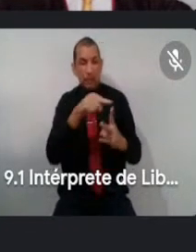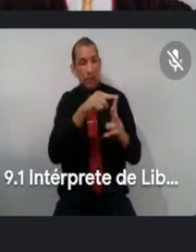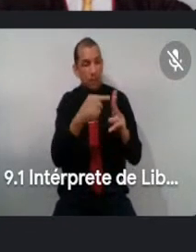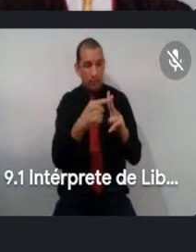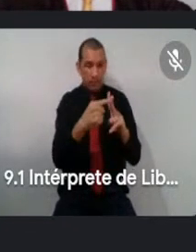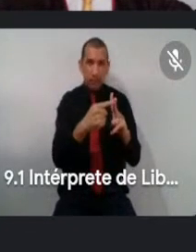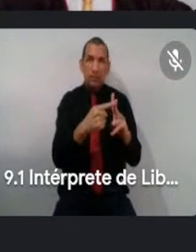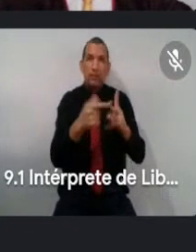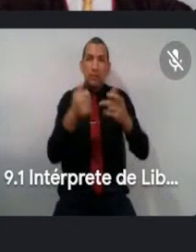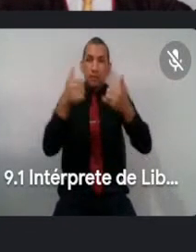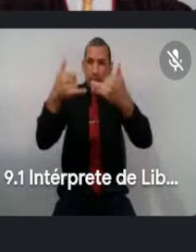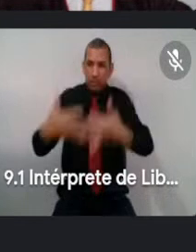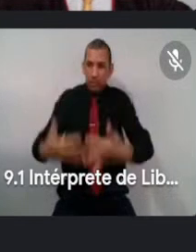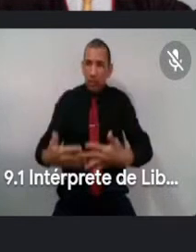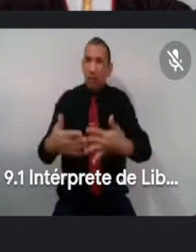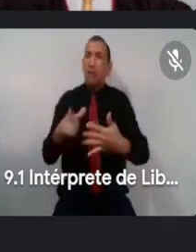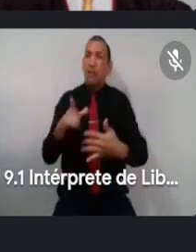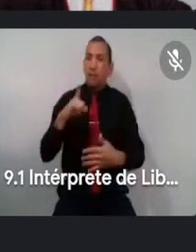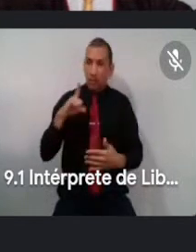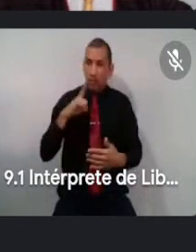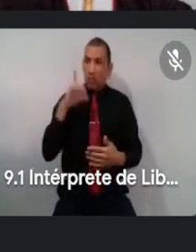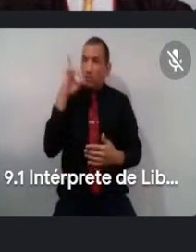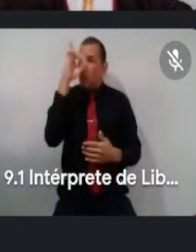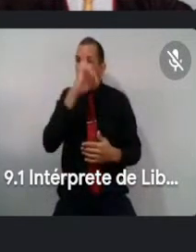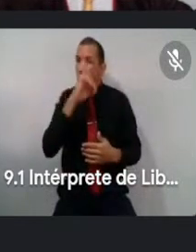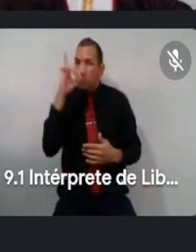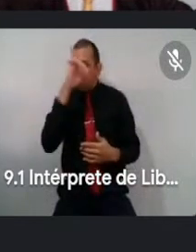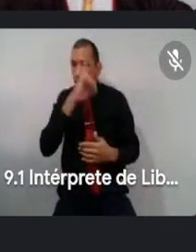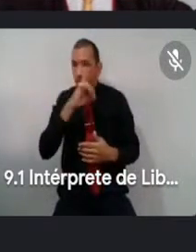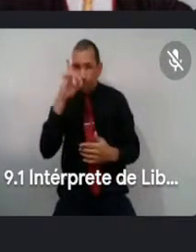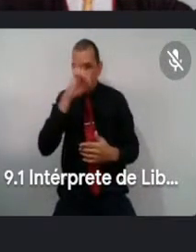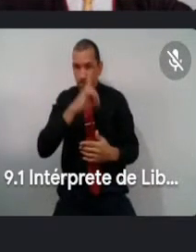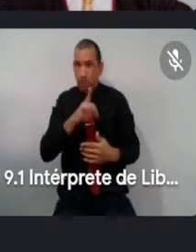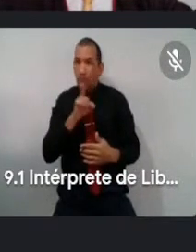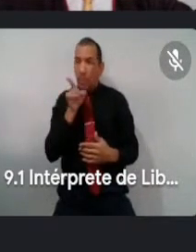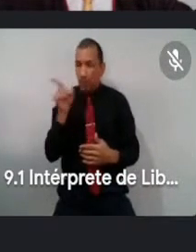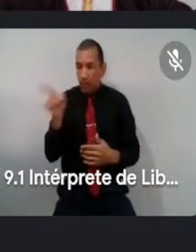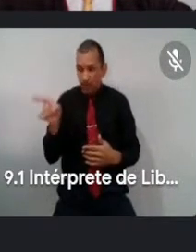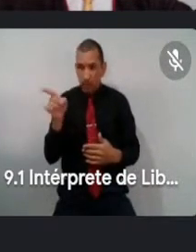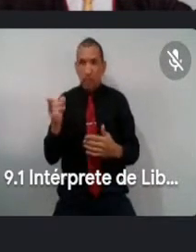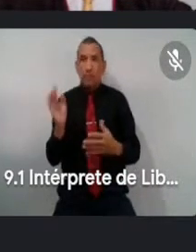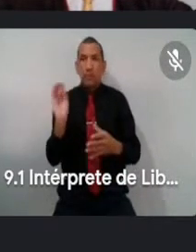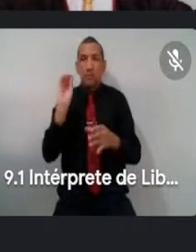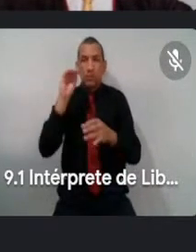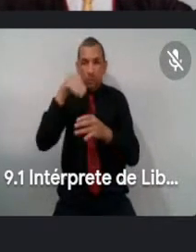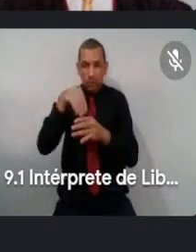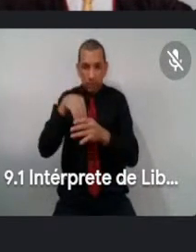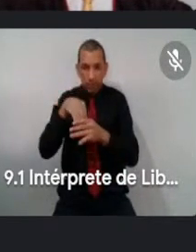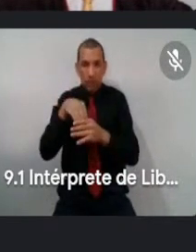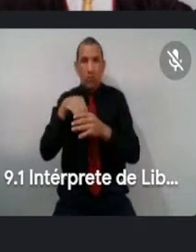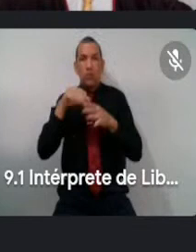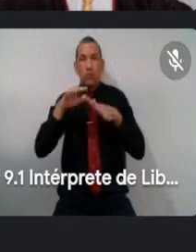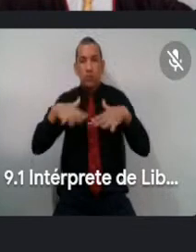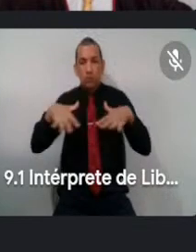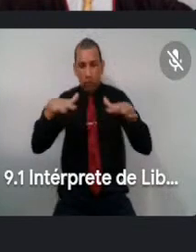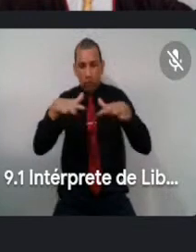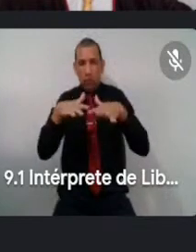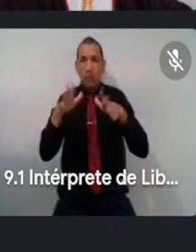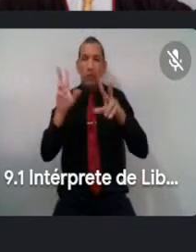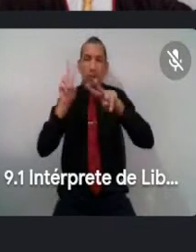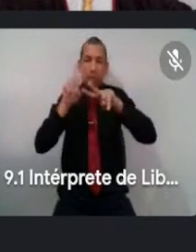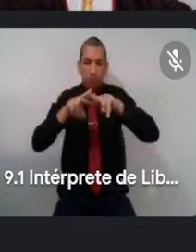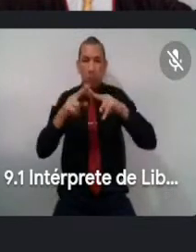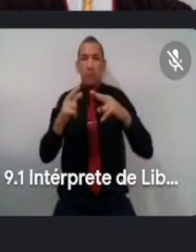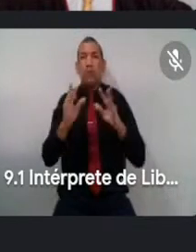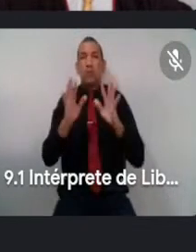declararam que o vácuo teria no domingo quando o número a já tá atendido e todas as circunstâncias da